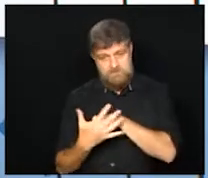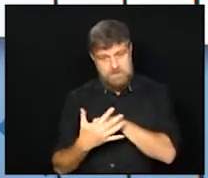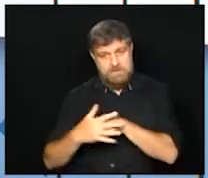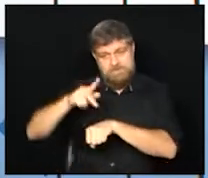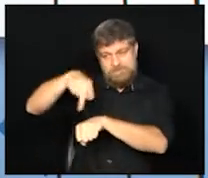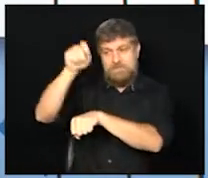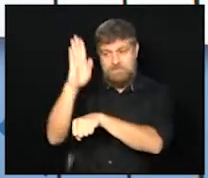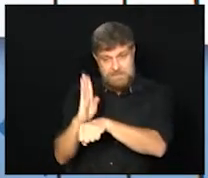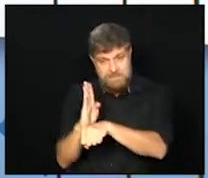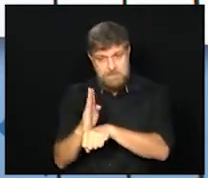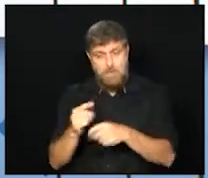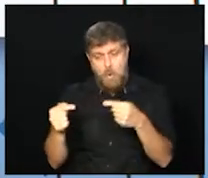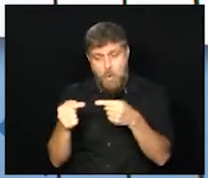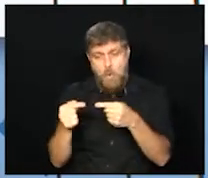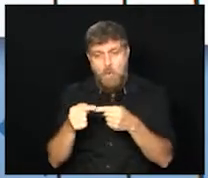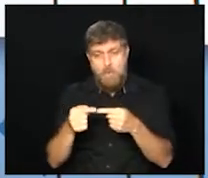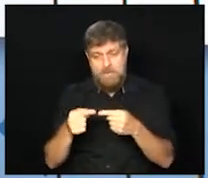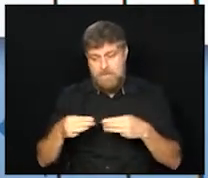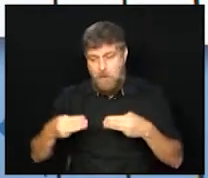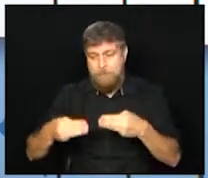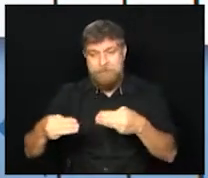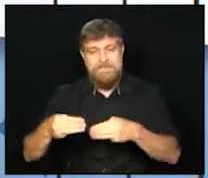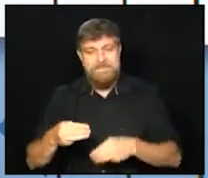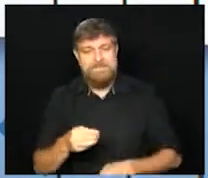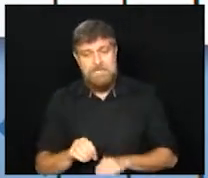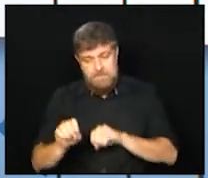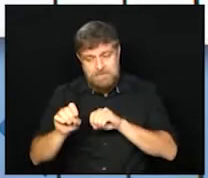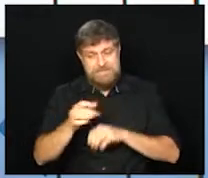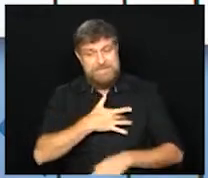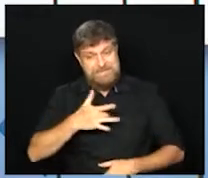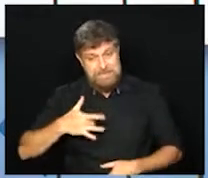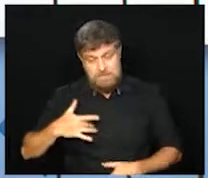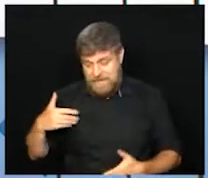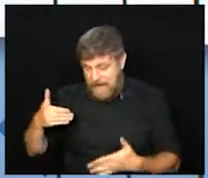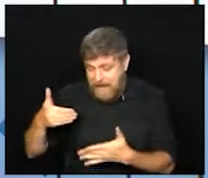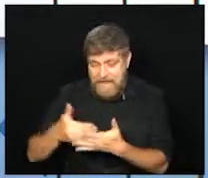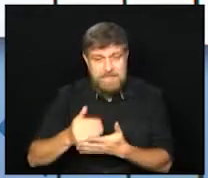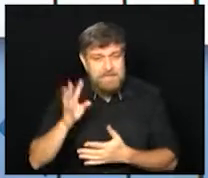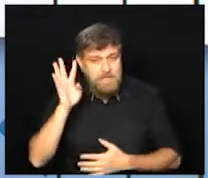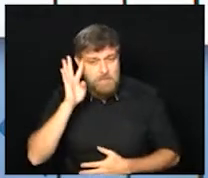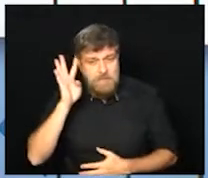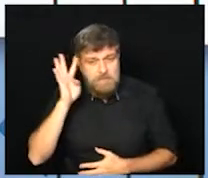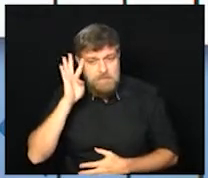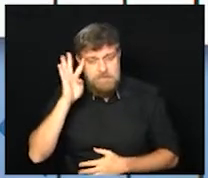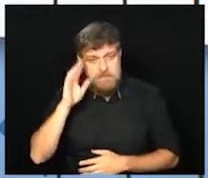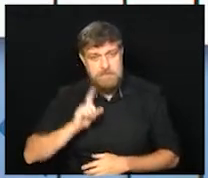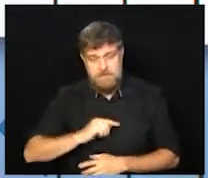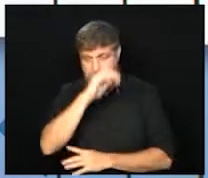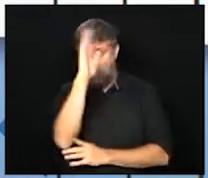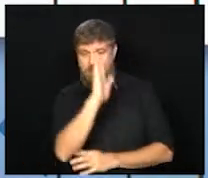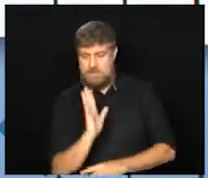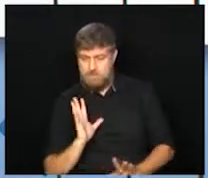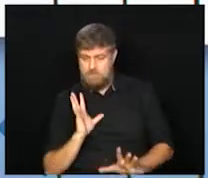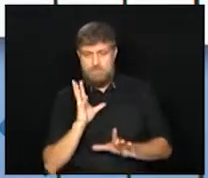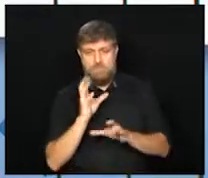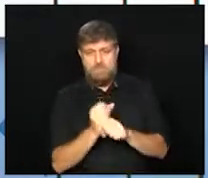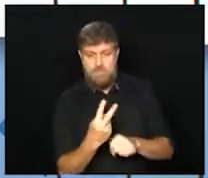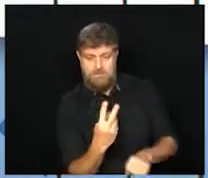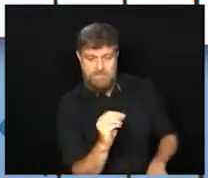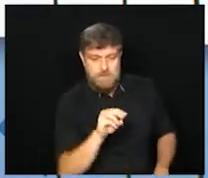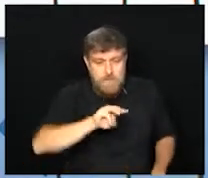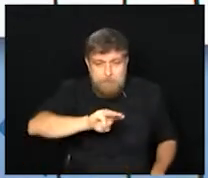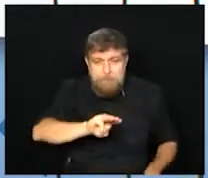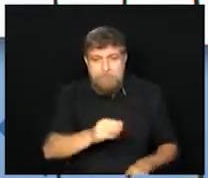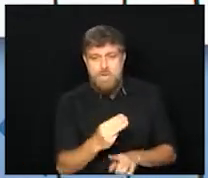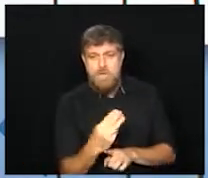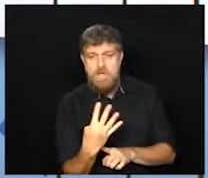país, porque de acordo com o Ministério da Saúde, até esta quarta-feira, o Brasil somava